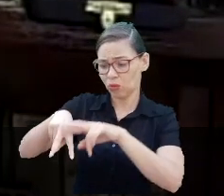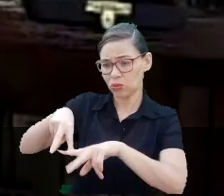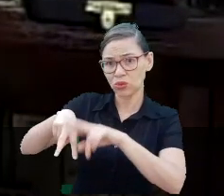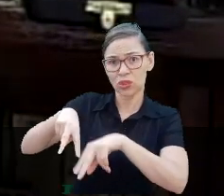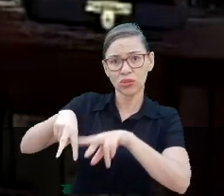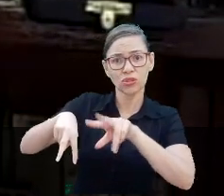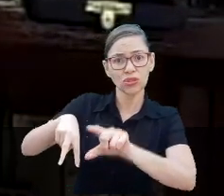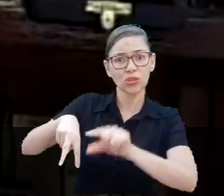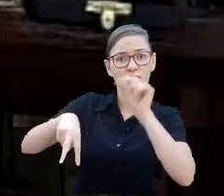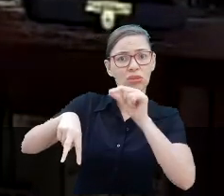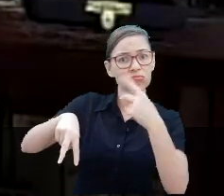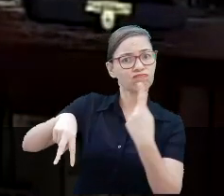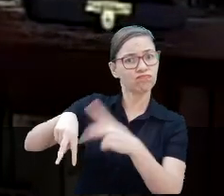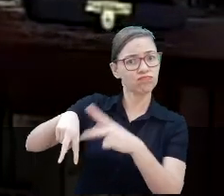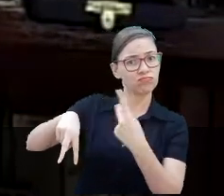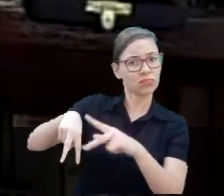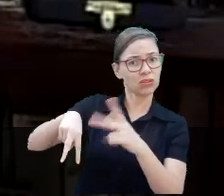população transvestigênere,